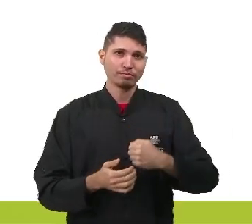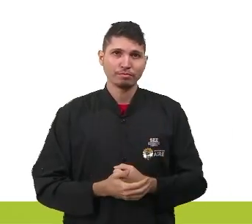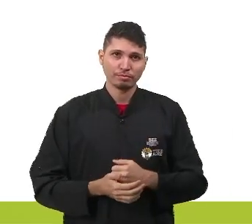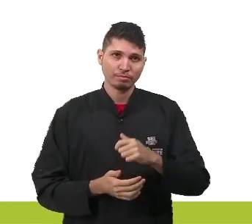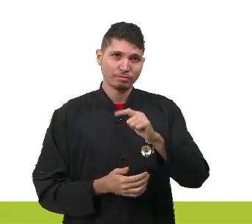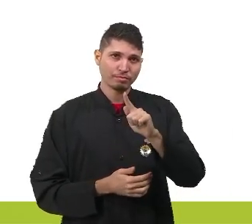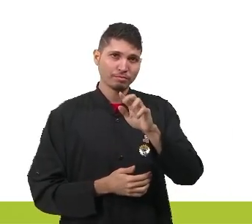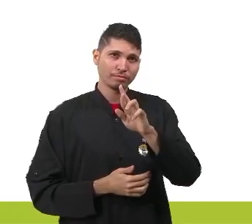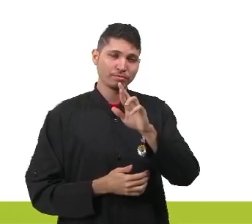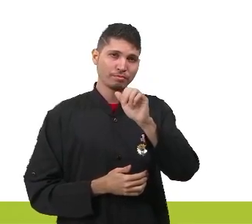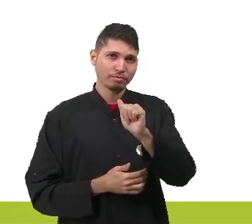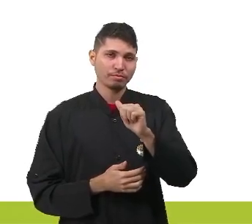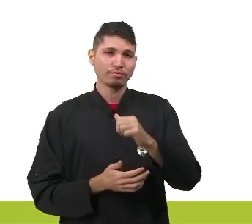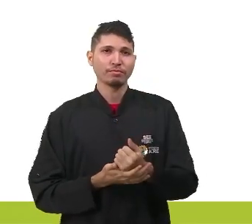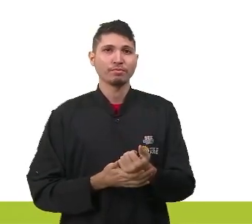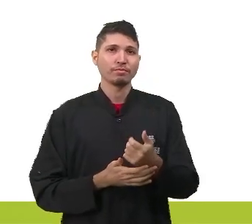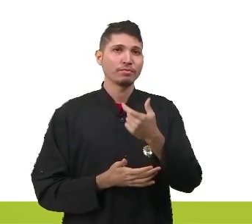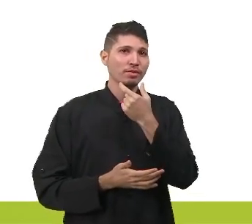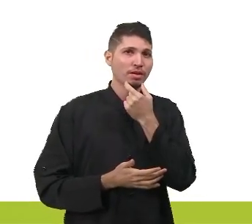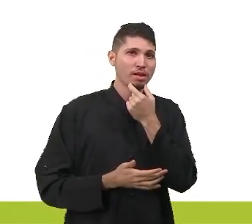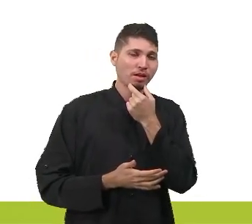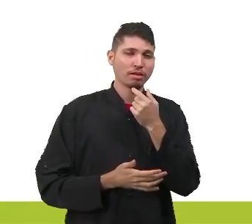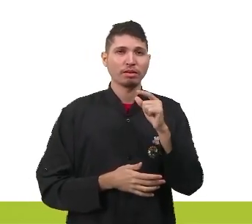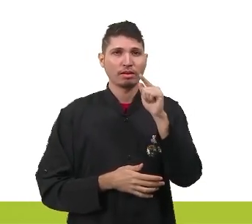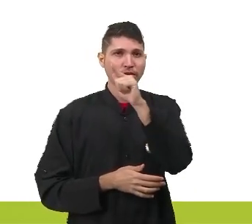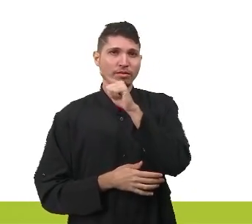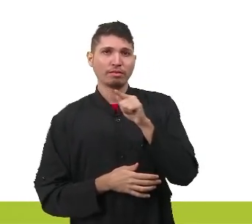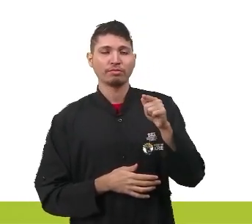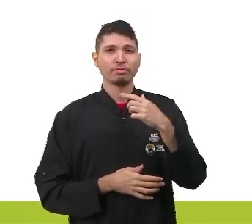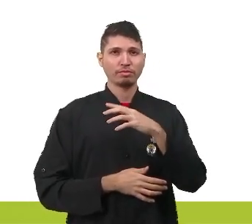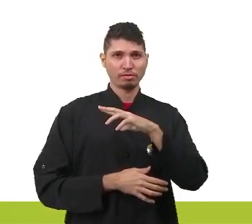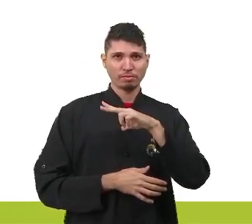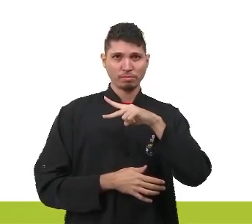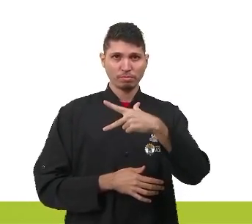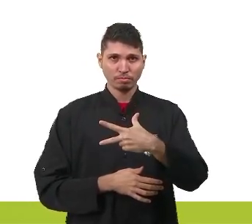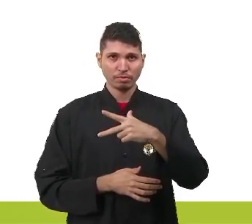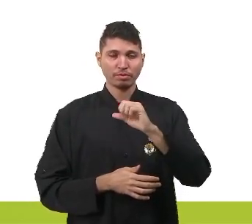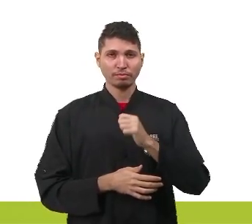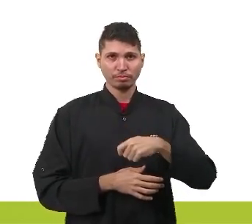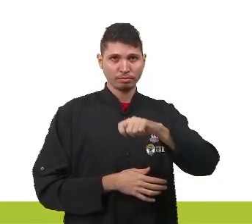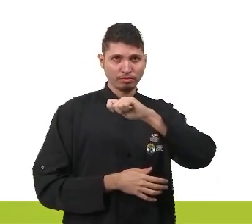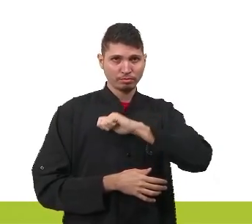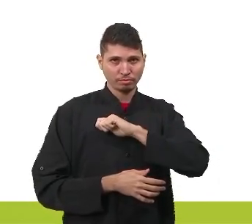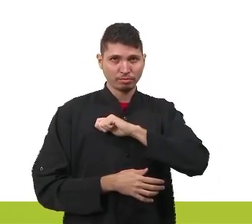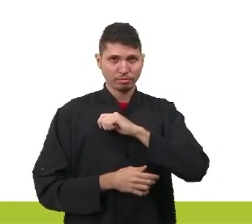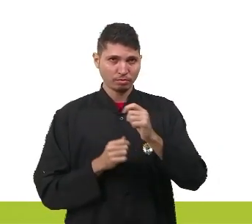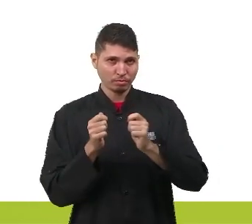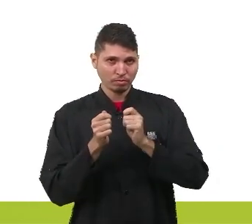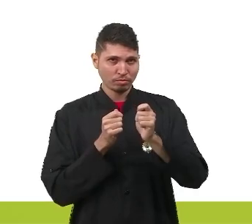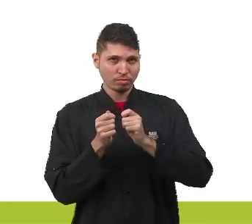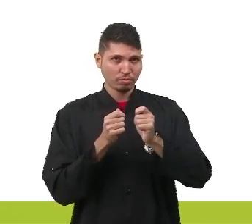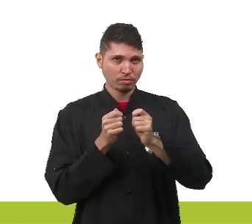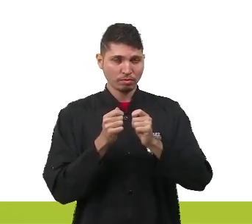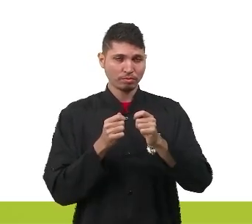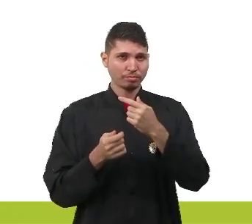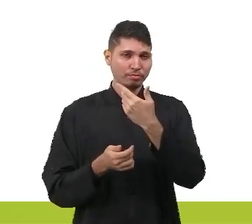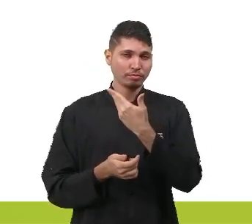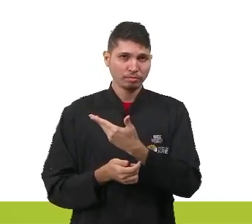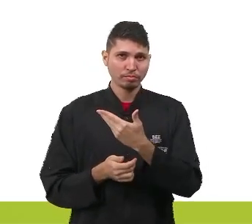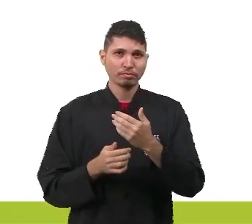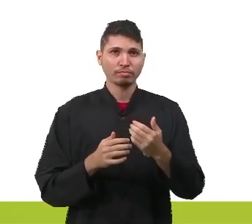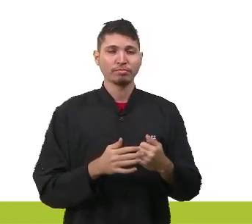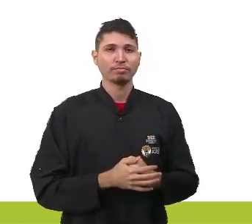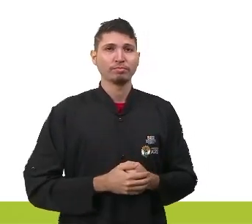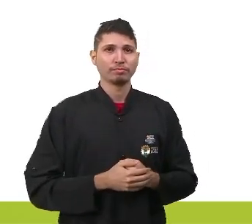foram da Inglaterra. Aí você tem Portugal aqui, você tem a Espanha, que controla, não está aqui, mas que controla ao longo do